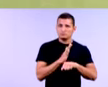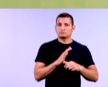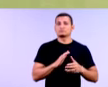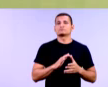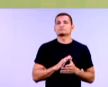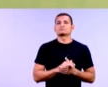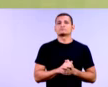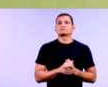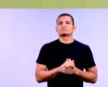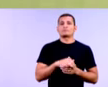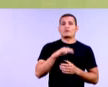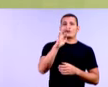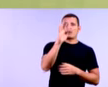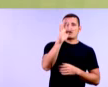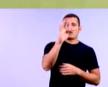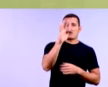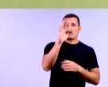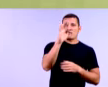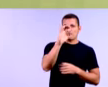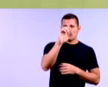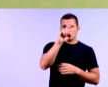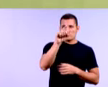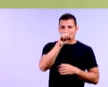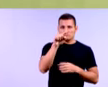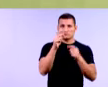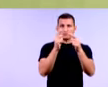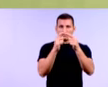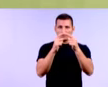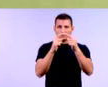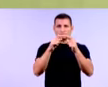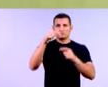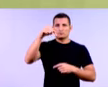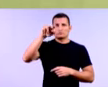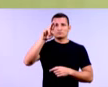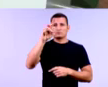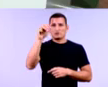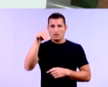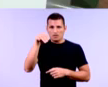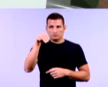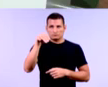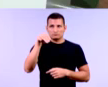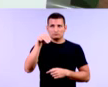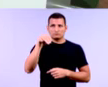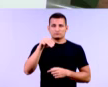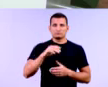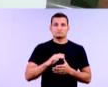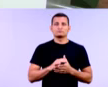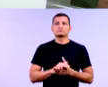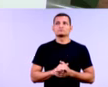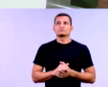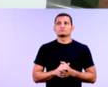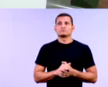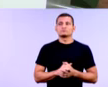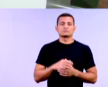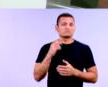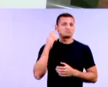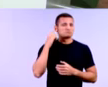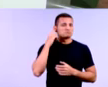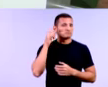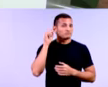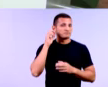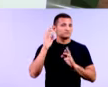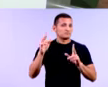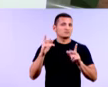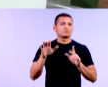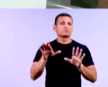ou fomos nós quem fizemos a atividade. Fica esquisito ao nosso ouvido, mas... Fica esquisito, mas está correto.